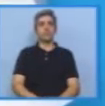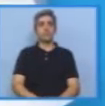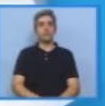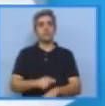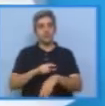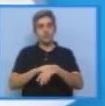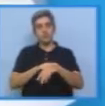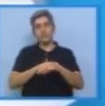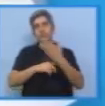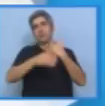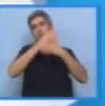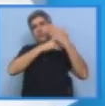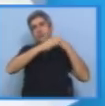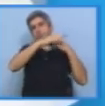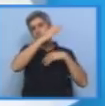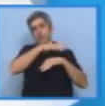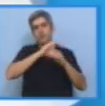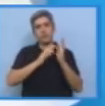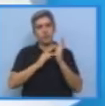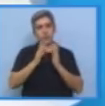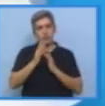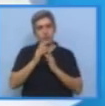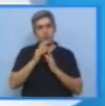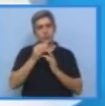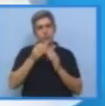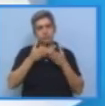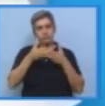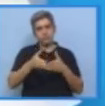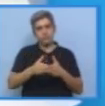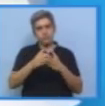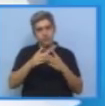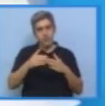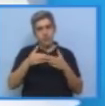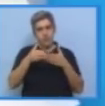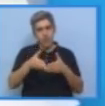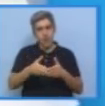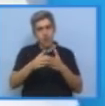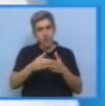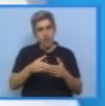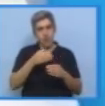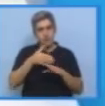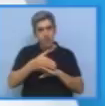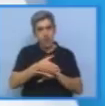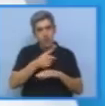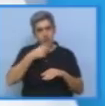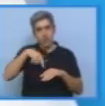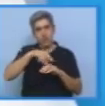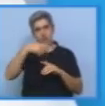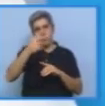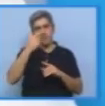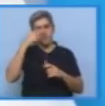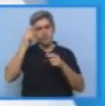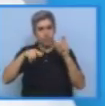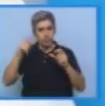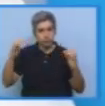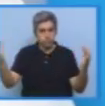Naquele tempo, depois de Jesus ter atravessado de barco para a outra margem do lago, reuniu-se uma grande multidão à sua volta e